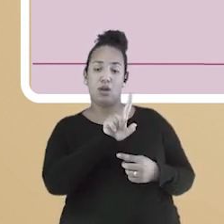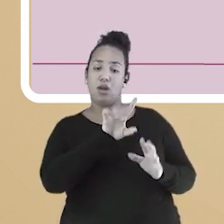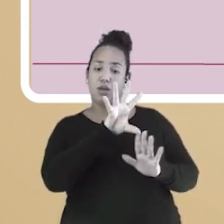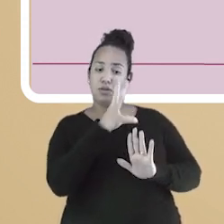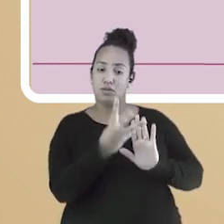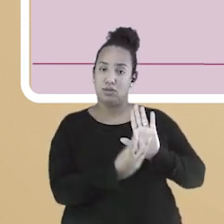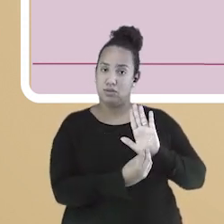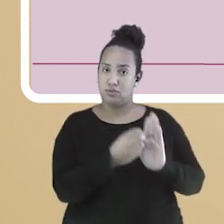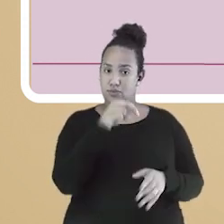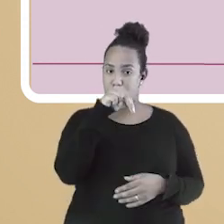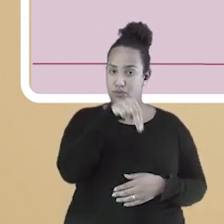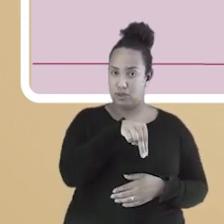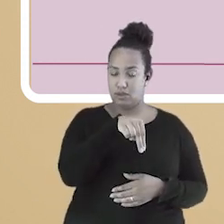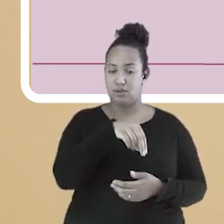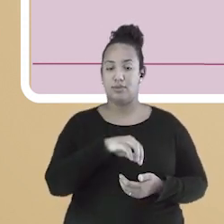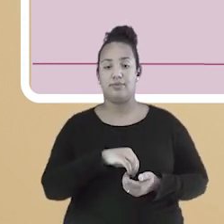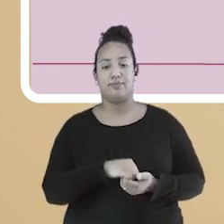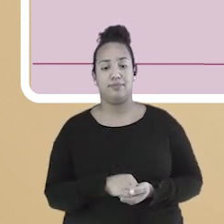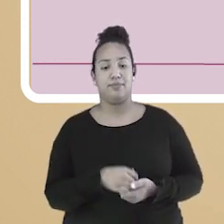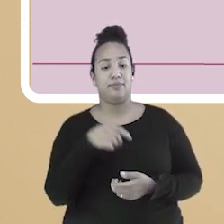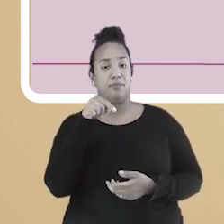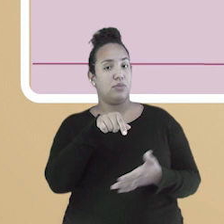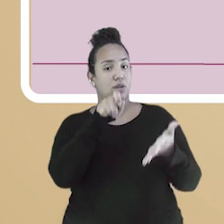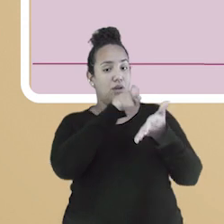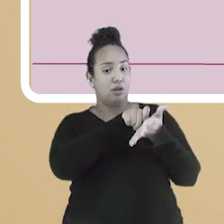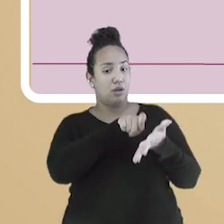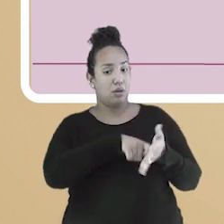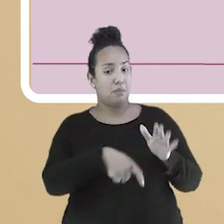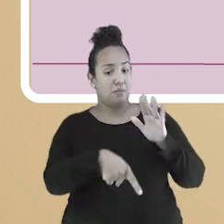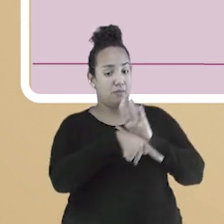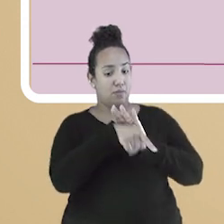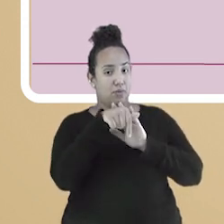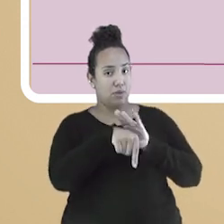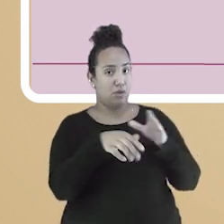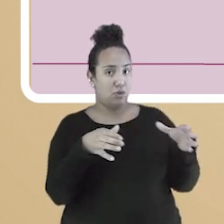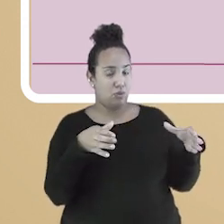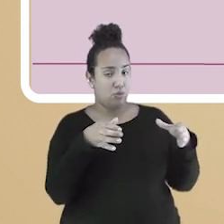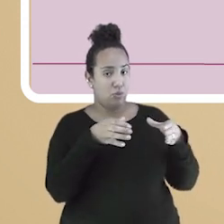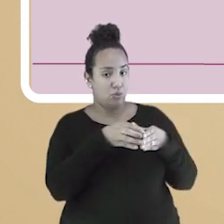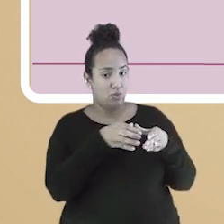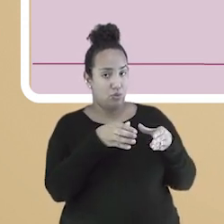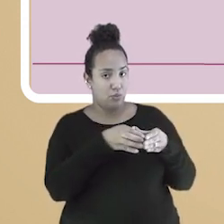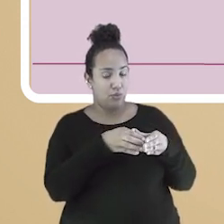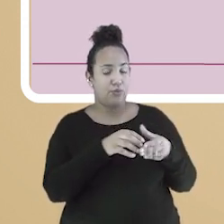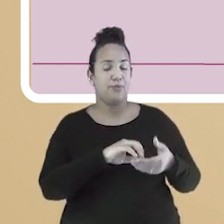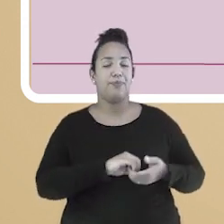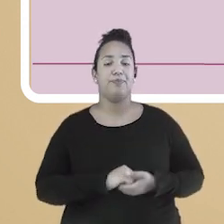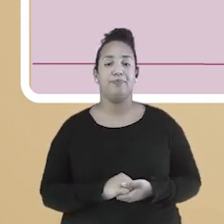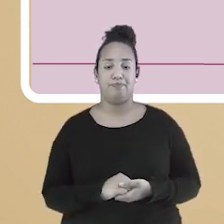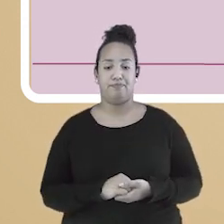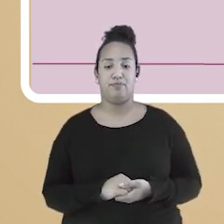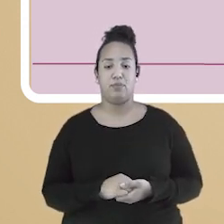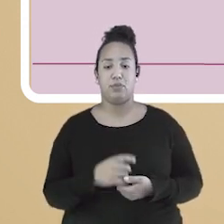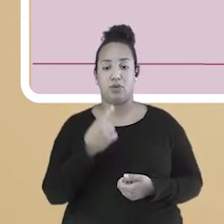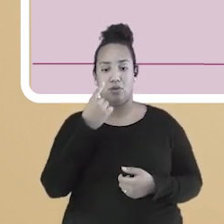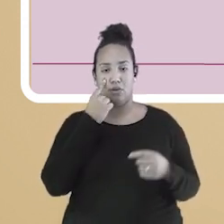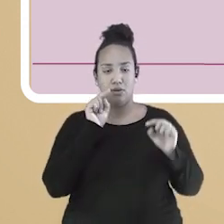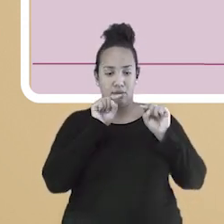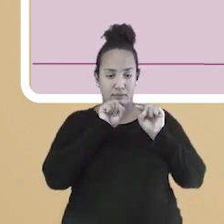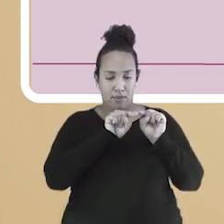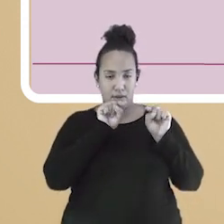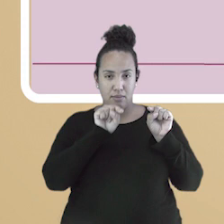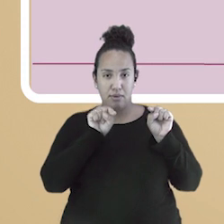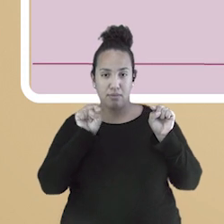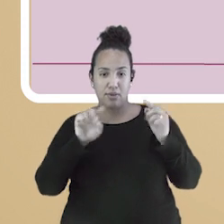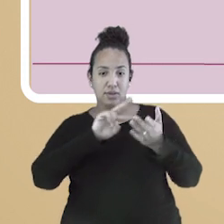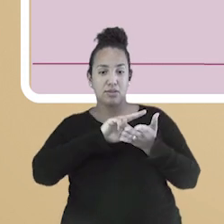Essa é uma notação específica para os conjuntos, na qual as reticências significam que